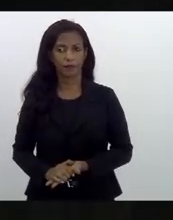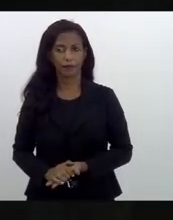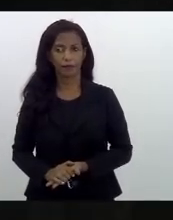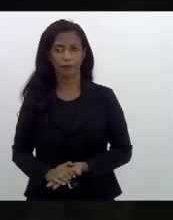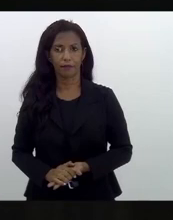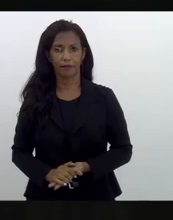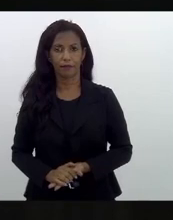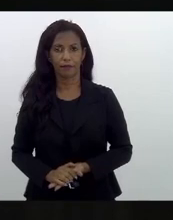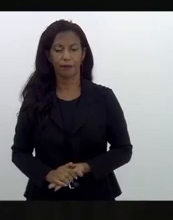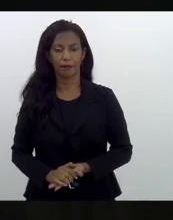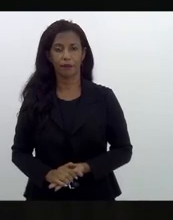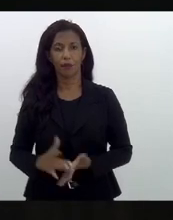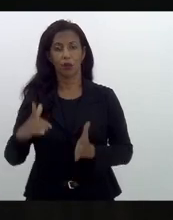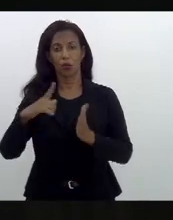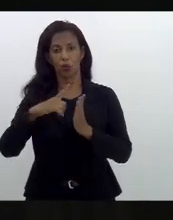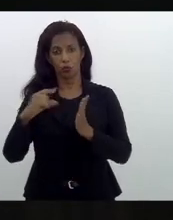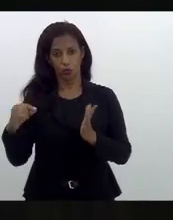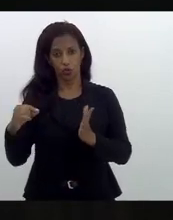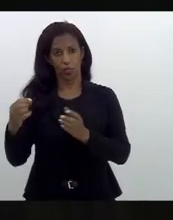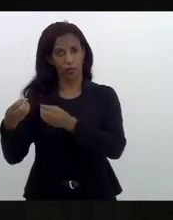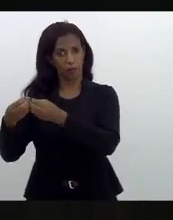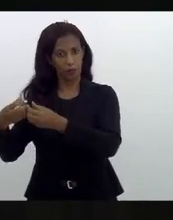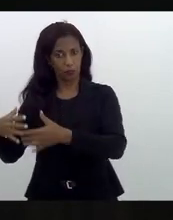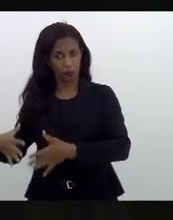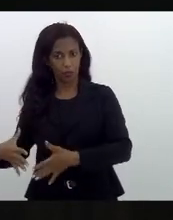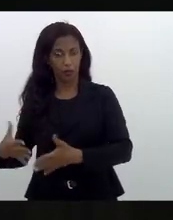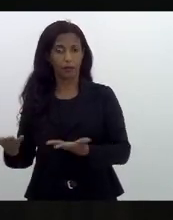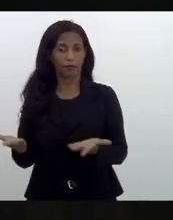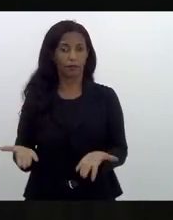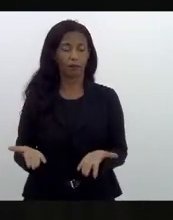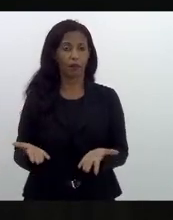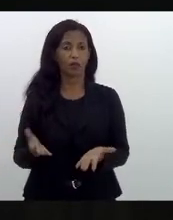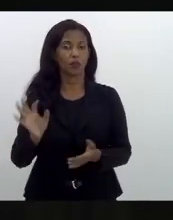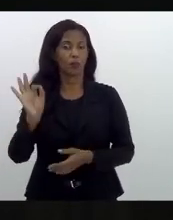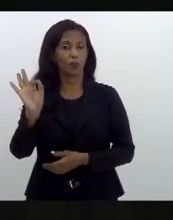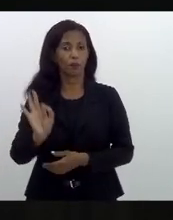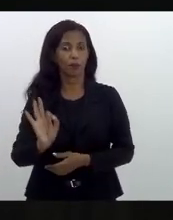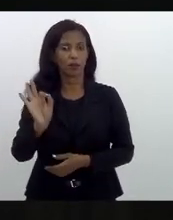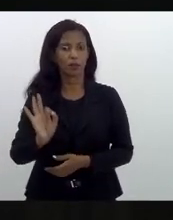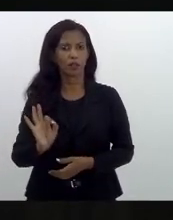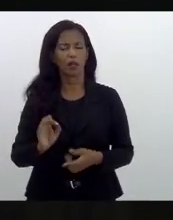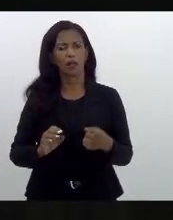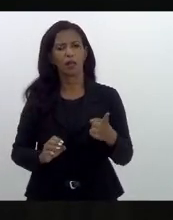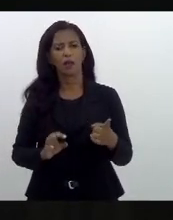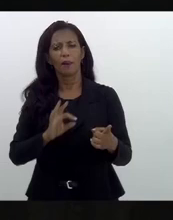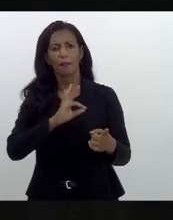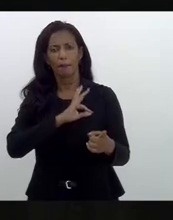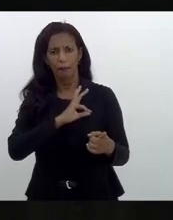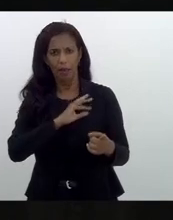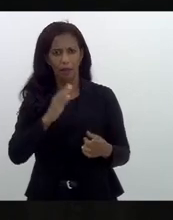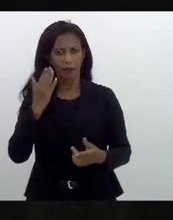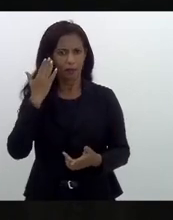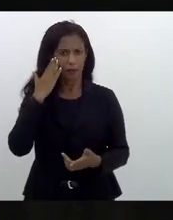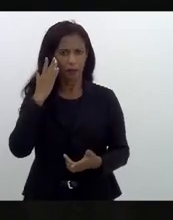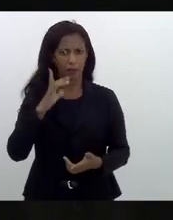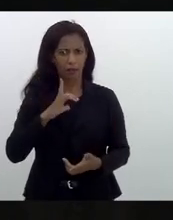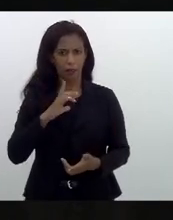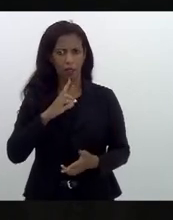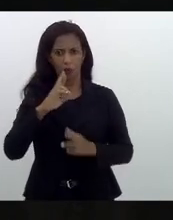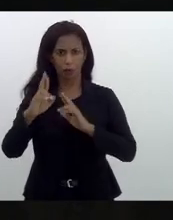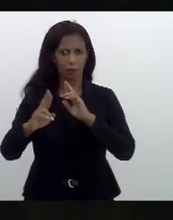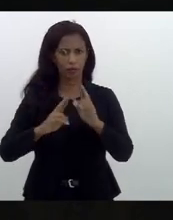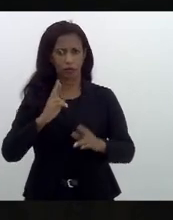logicamente do destaque prejudicado mas ficou a questão do percentual quero ouvir a deputada Marta se ela chegou a alguma conclusão com os